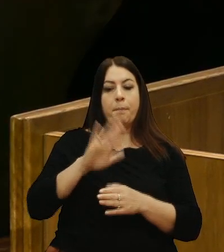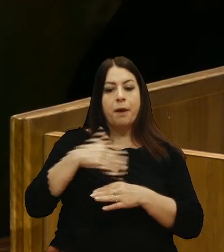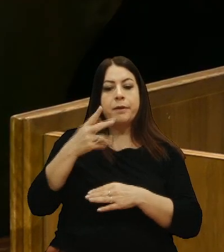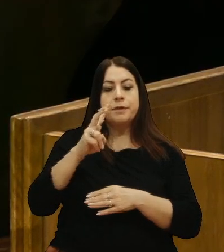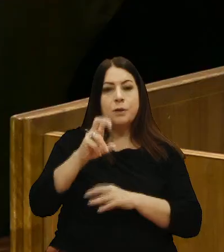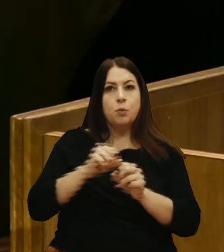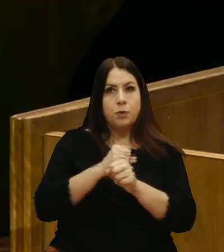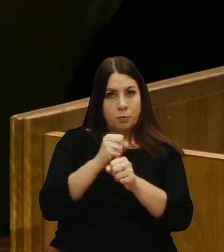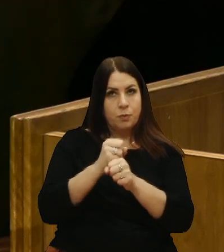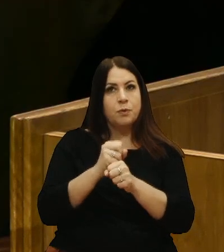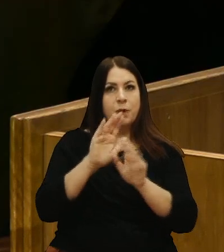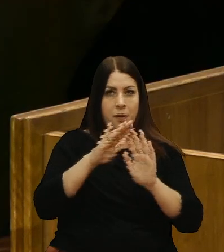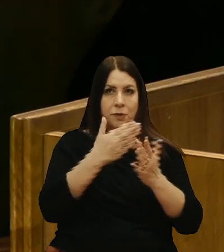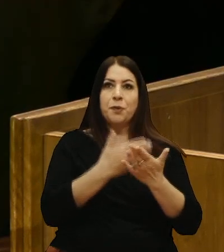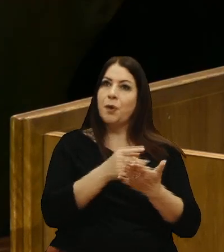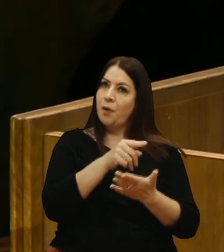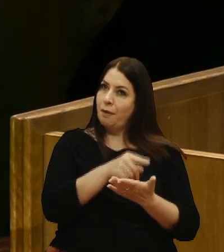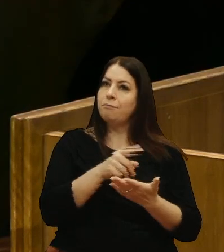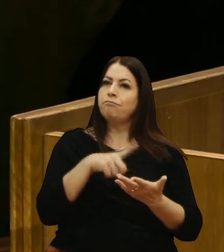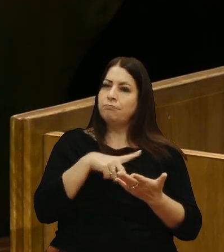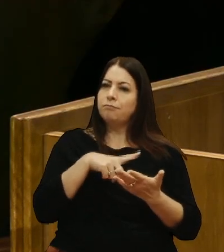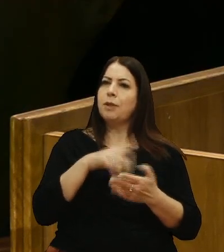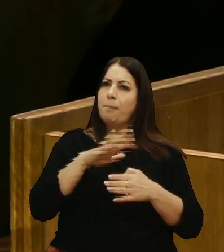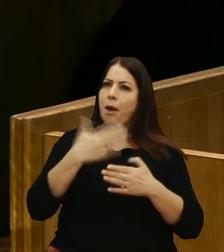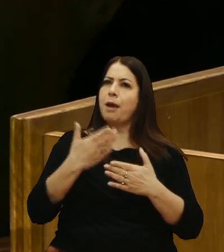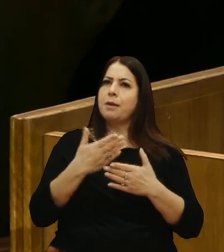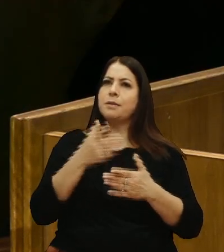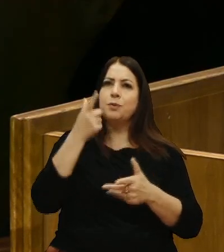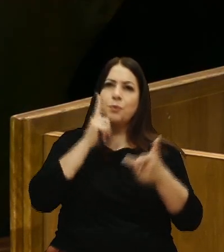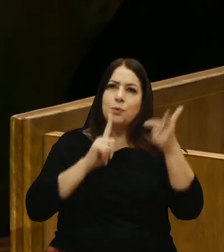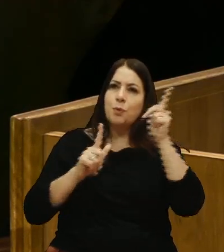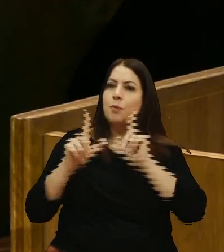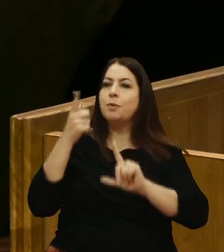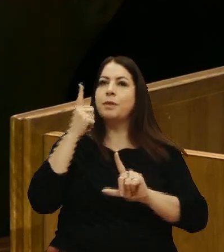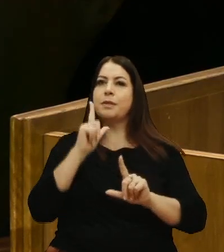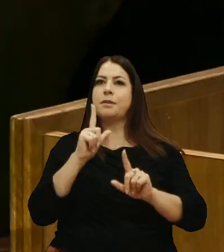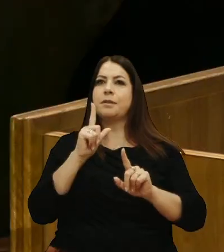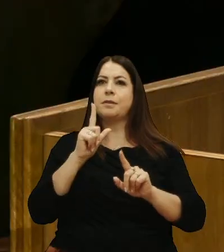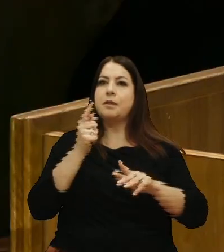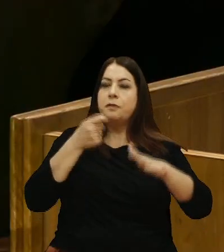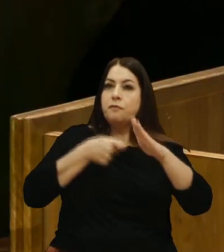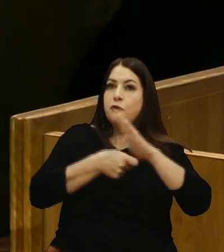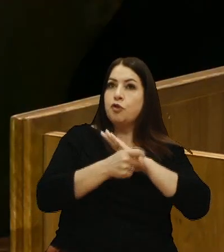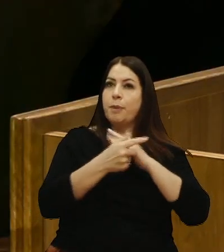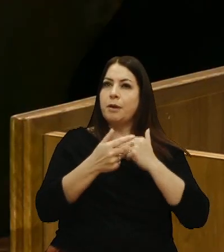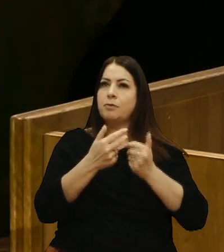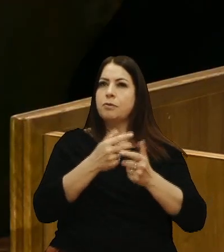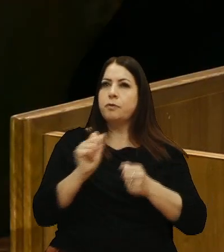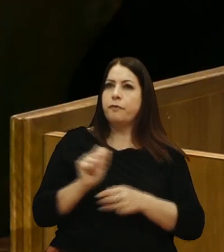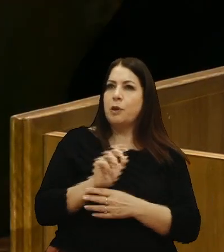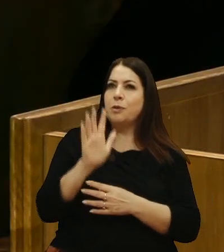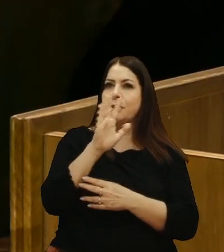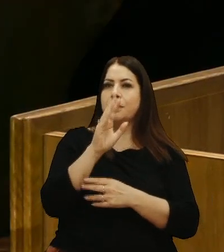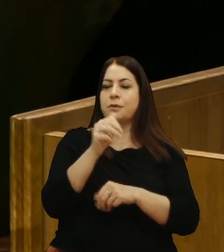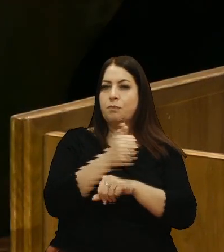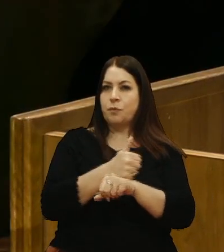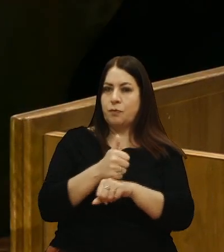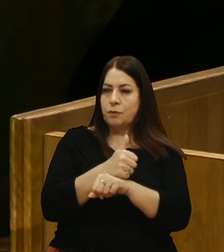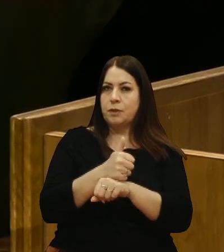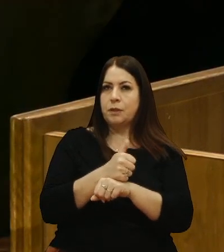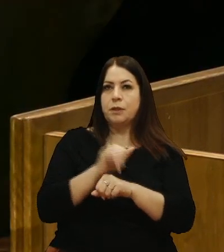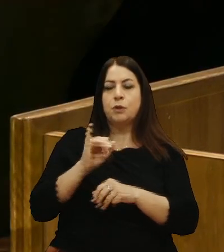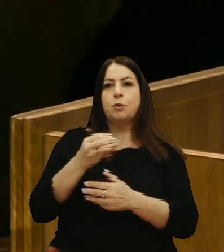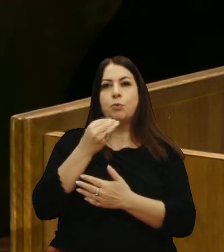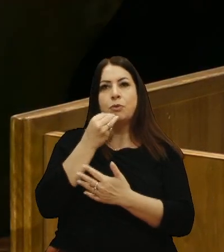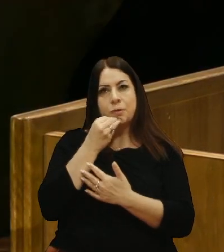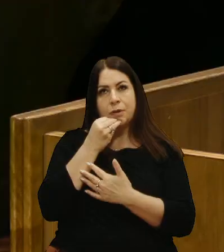da Giuseppe Garibaldi sejam de ainda mais conquistas, investimentos, valorização dos profissionais e